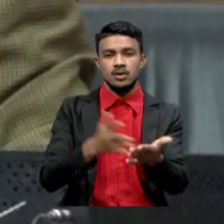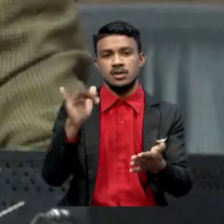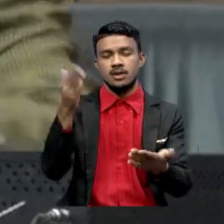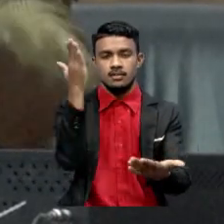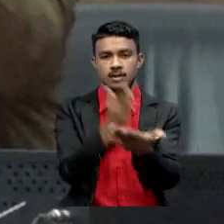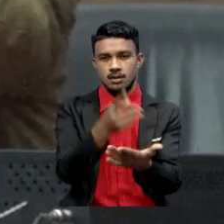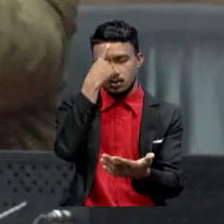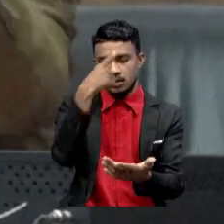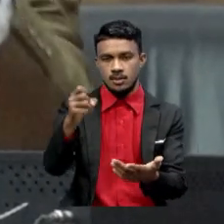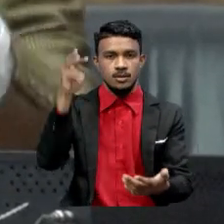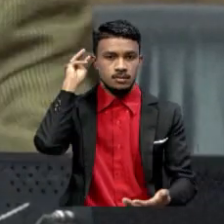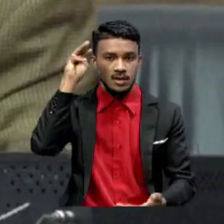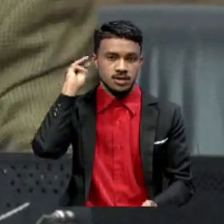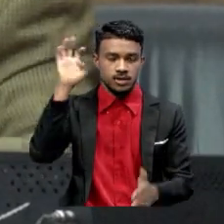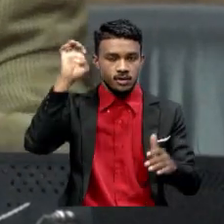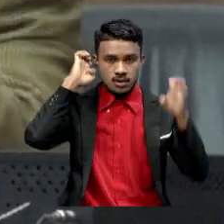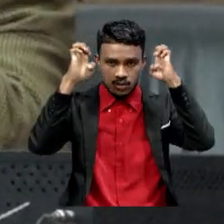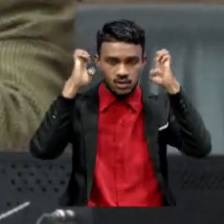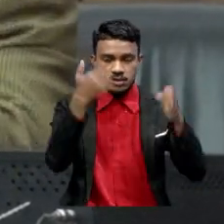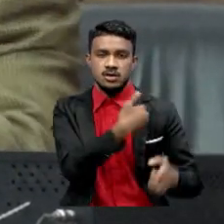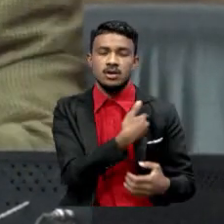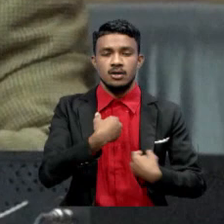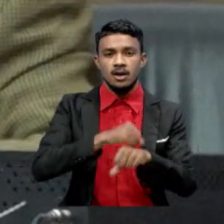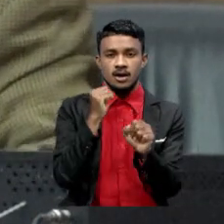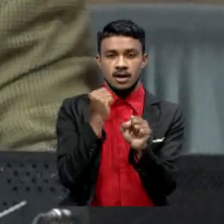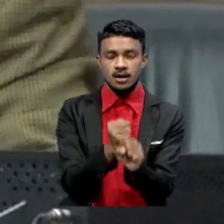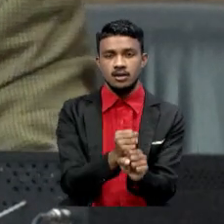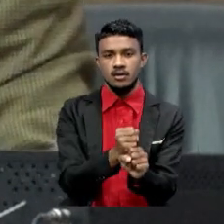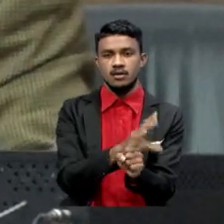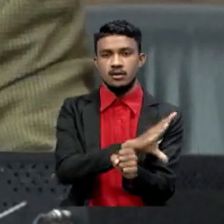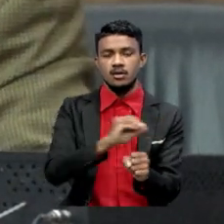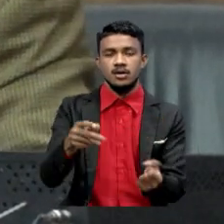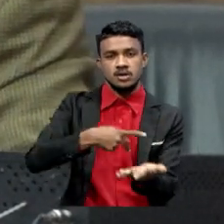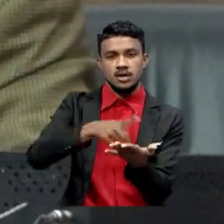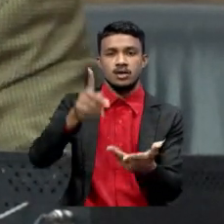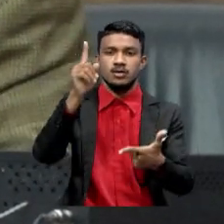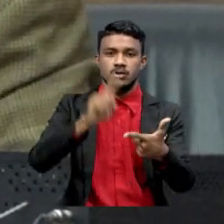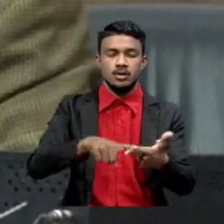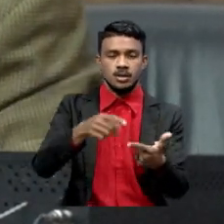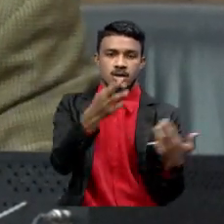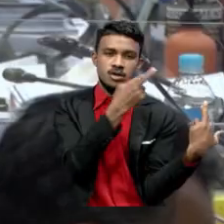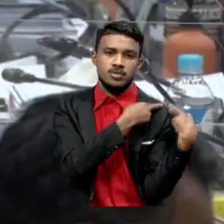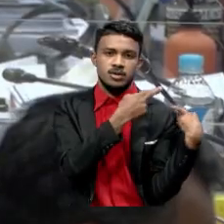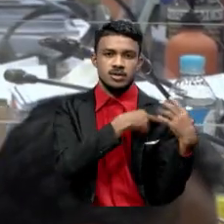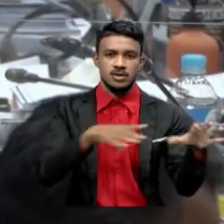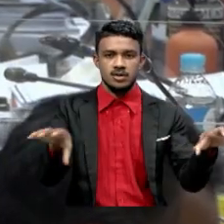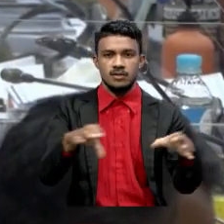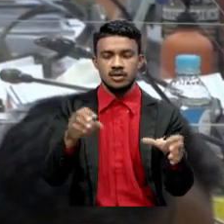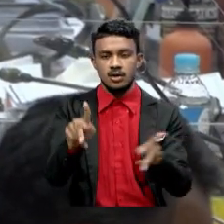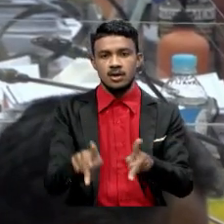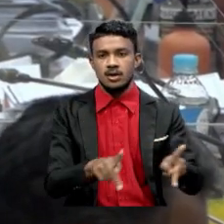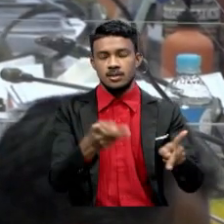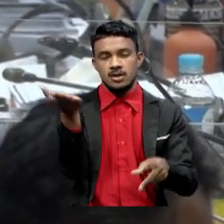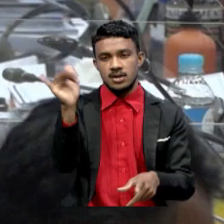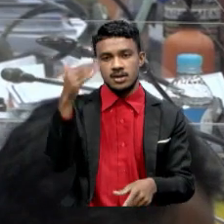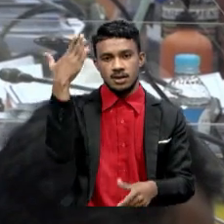husi Ministério da Educação nebe sedau halo pagamento fase da ruak ba responsável projeto comunitário nebe construir escola